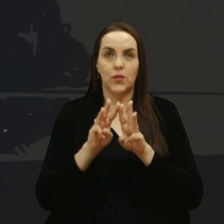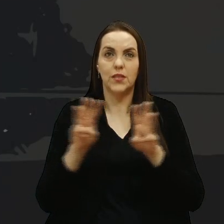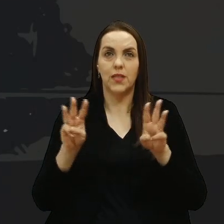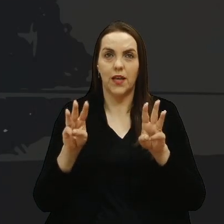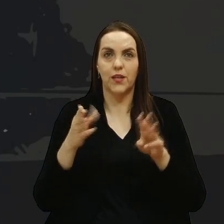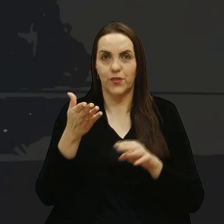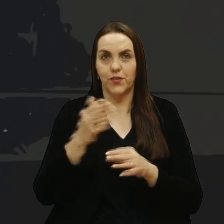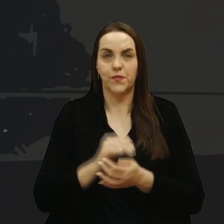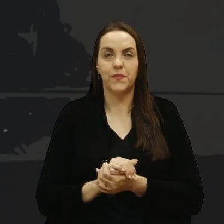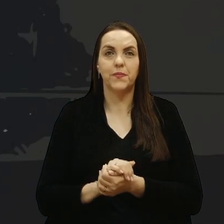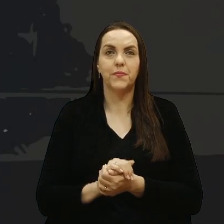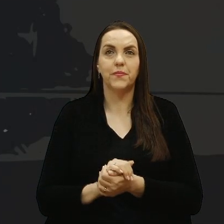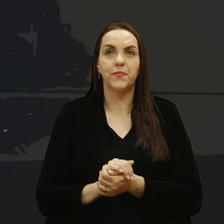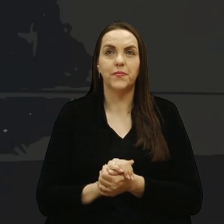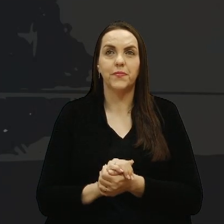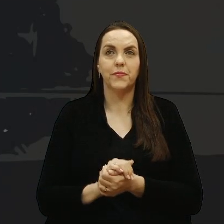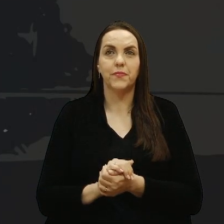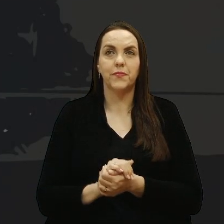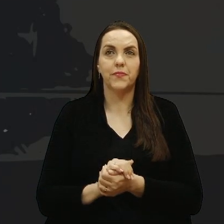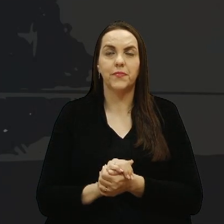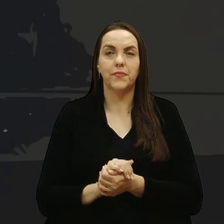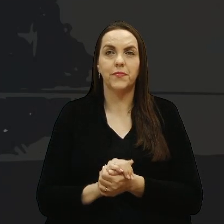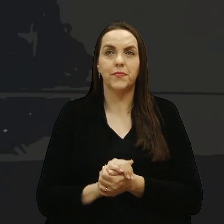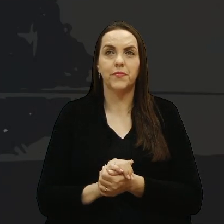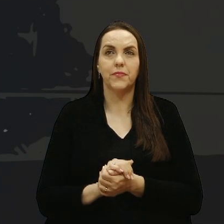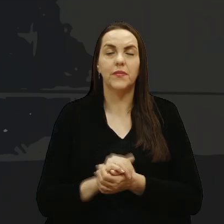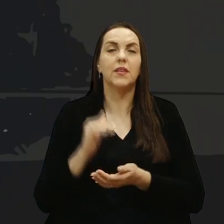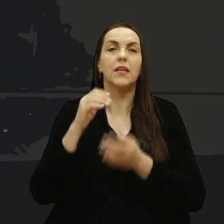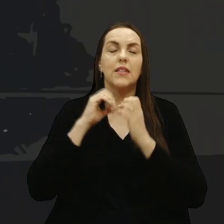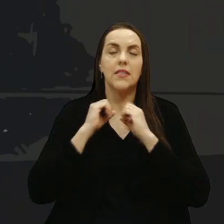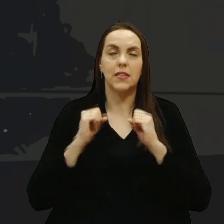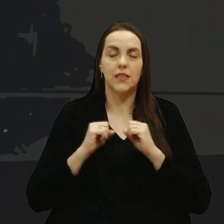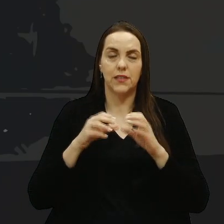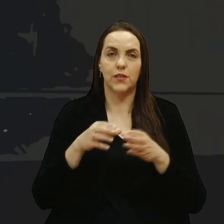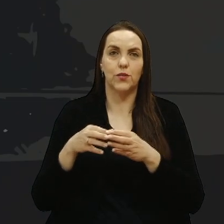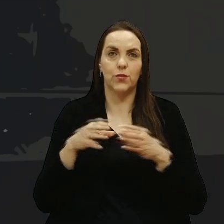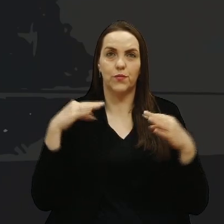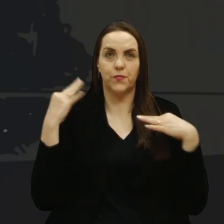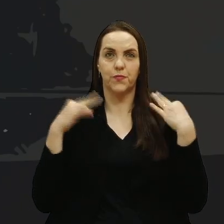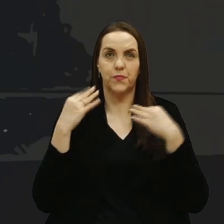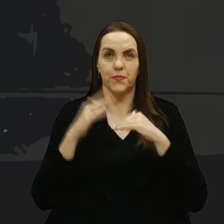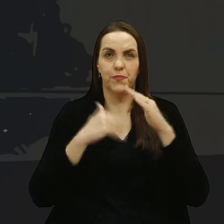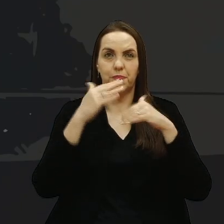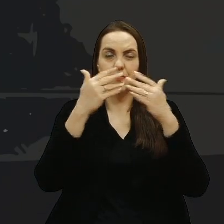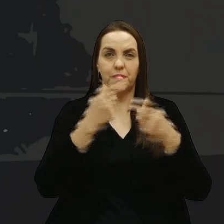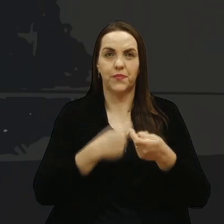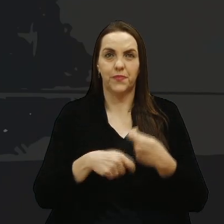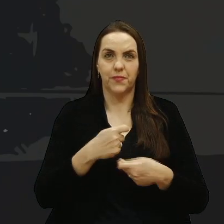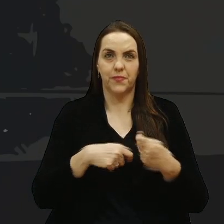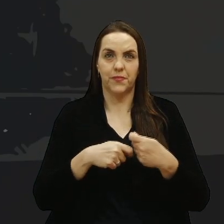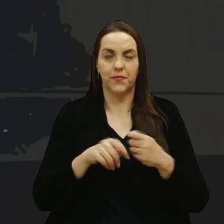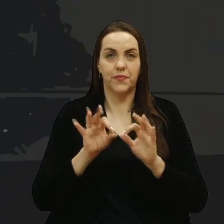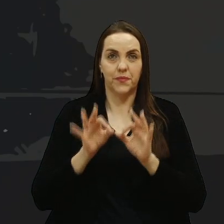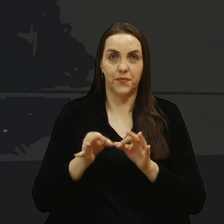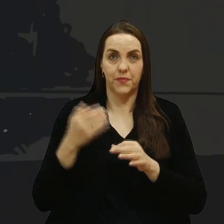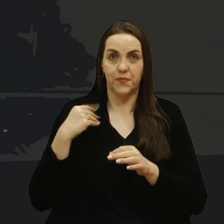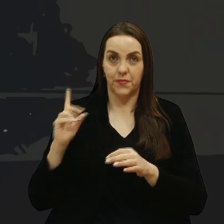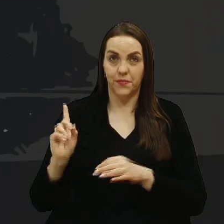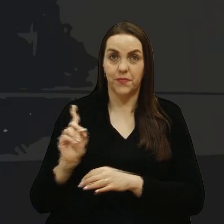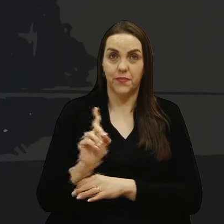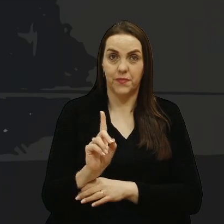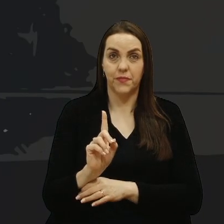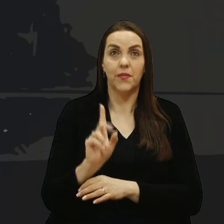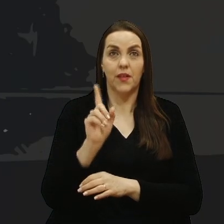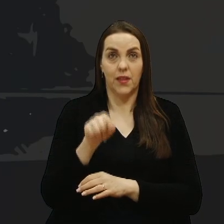município, na página da Secretaria de Turismo e Desenvolvimento Econômico. Então, justamente, a nossa vinda aqui hoje tem